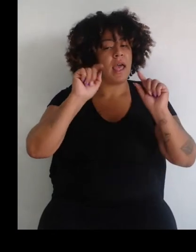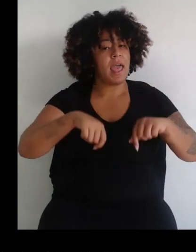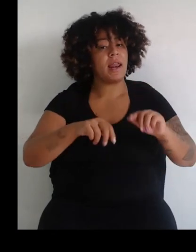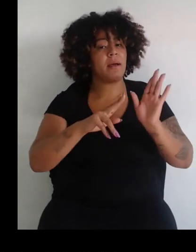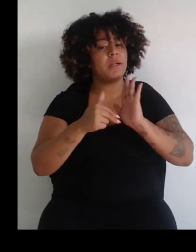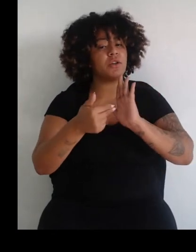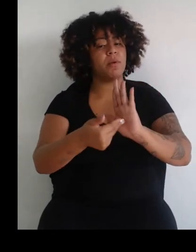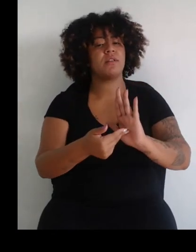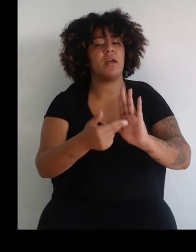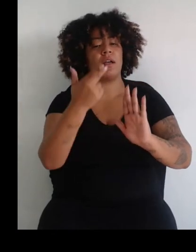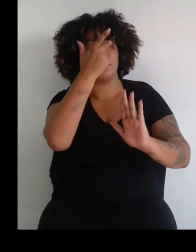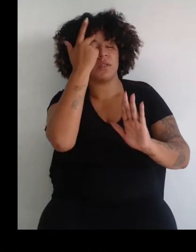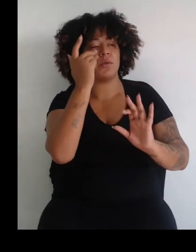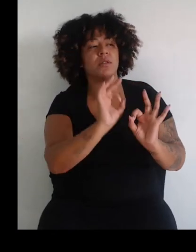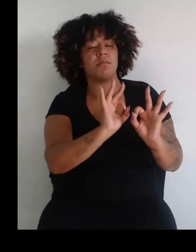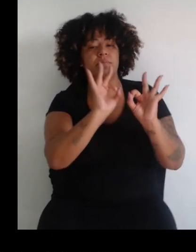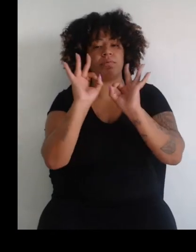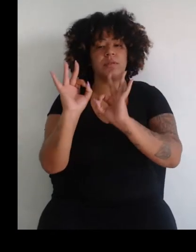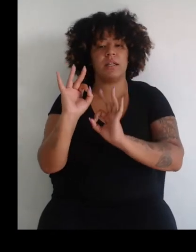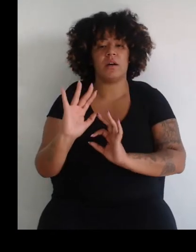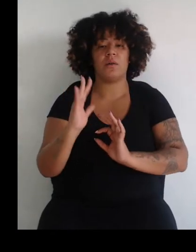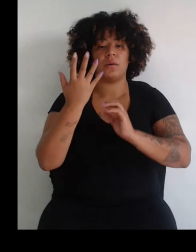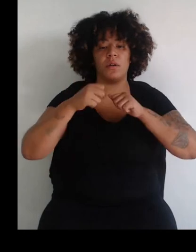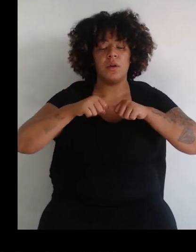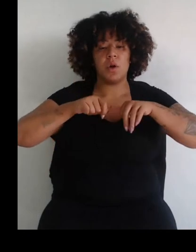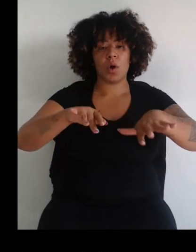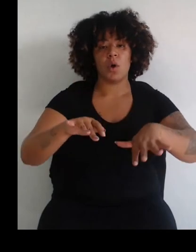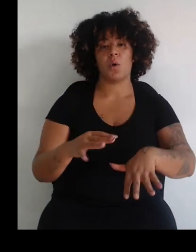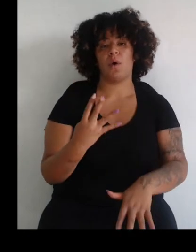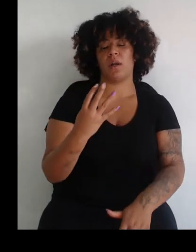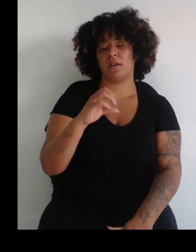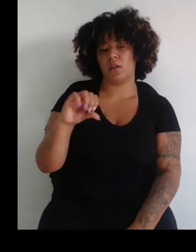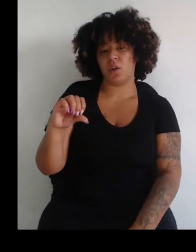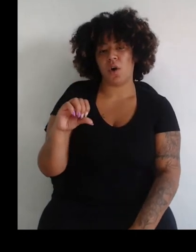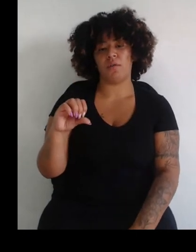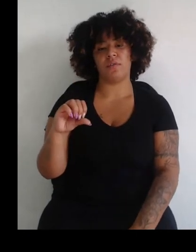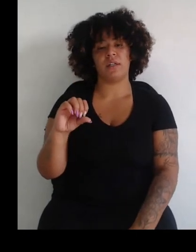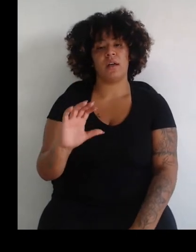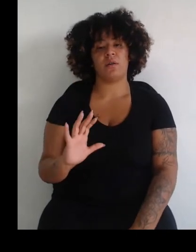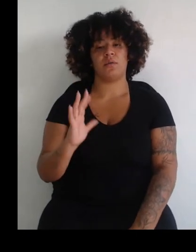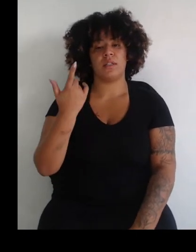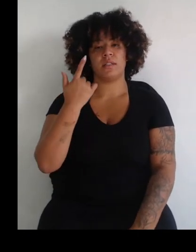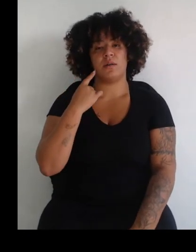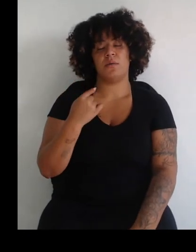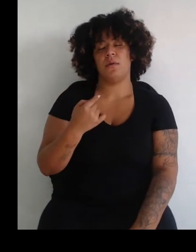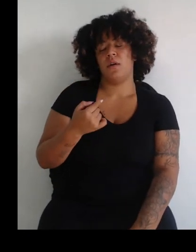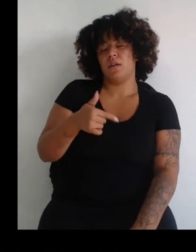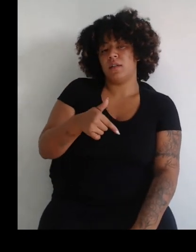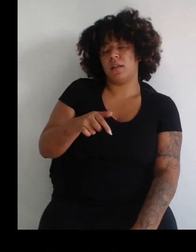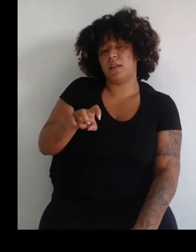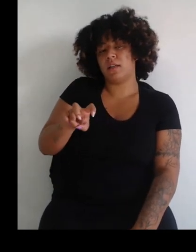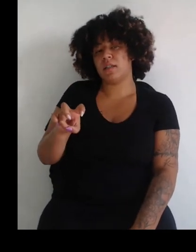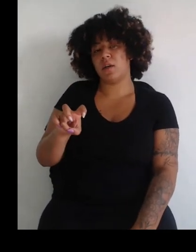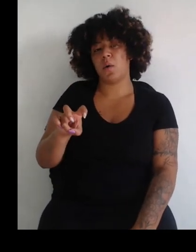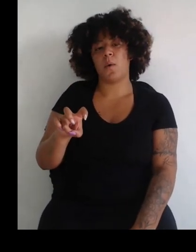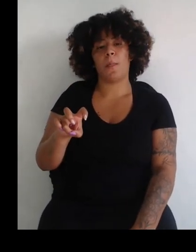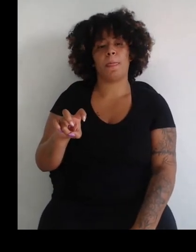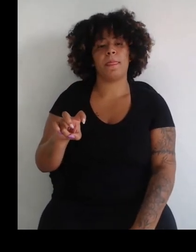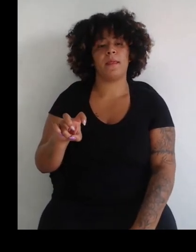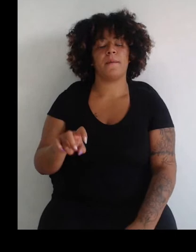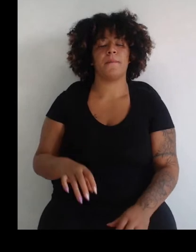sua primeira grande exposição em 49 e a publicação das entrevistas em 75 um Imaginário semelhante deve emergir